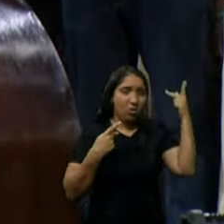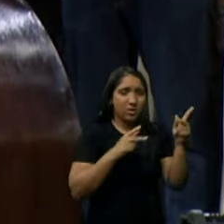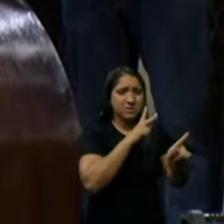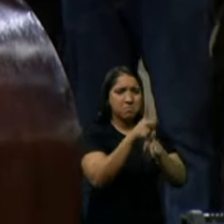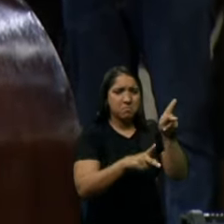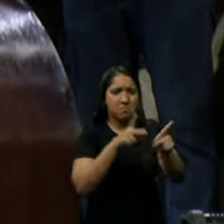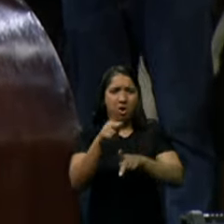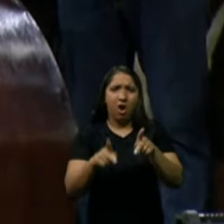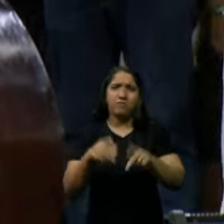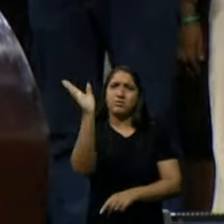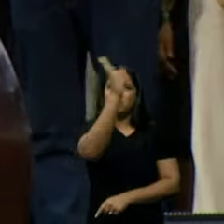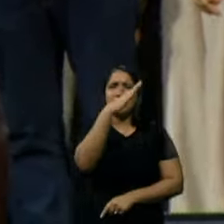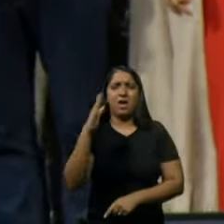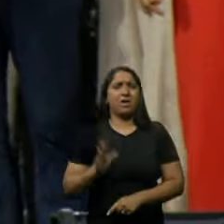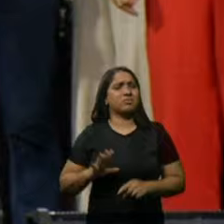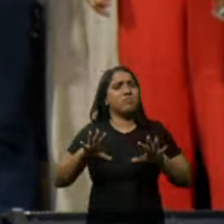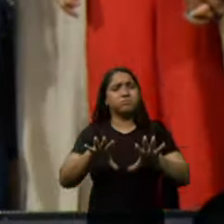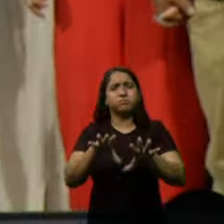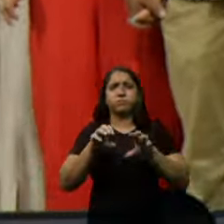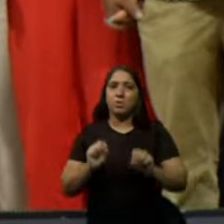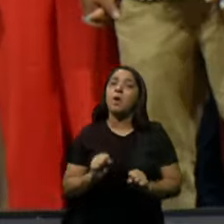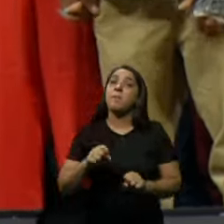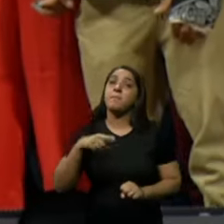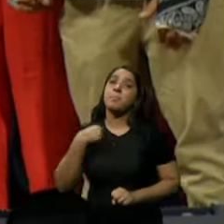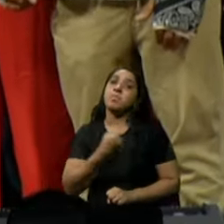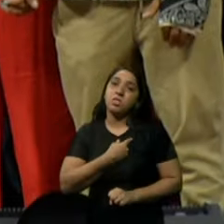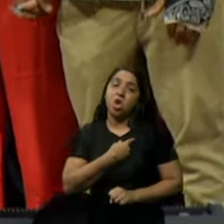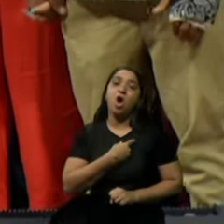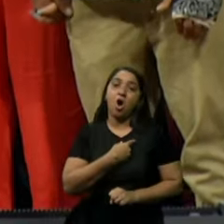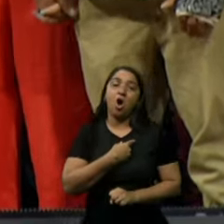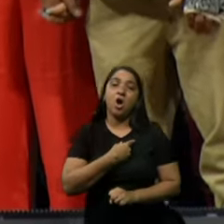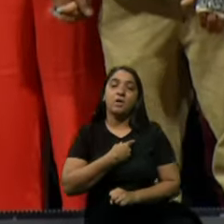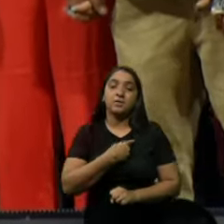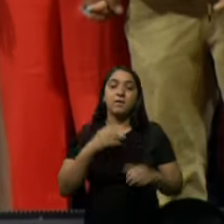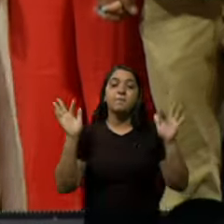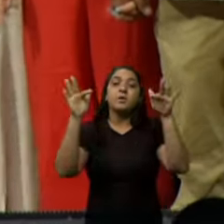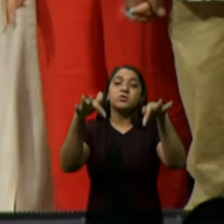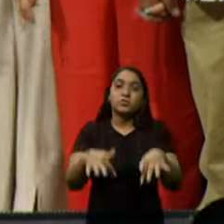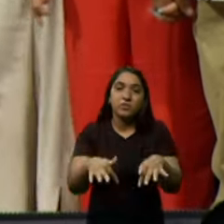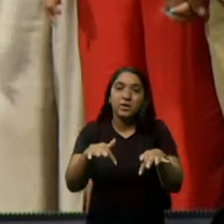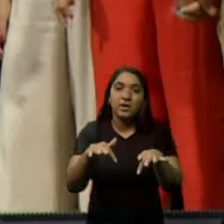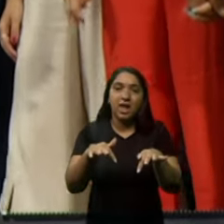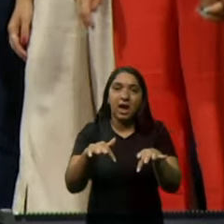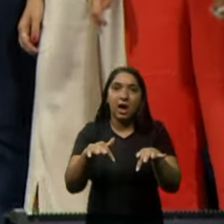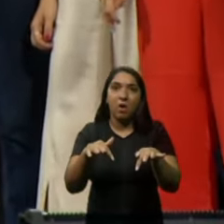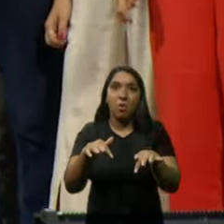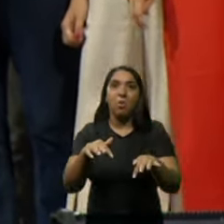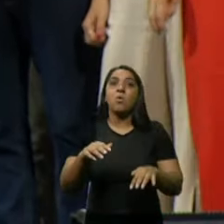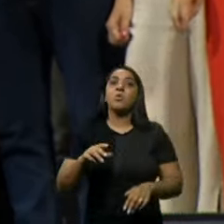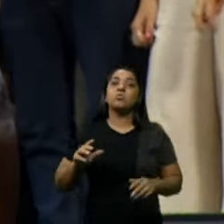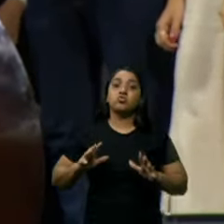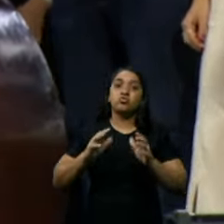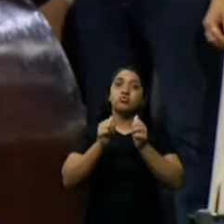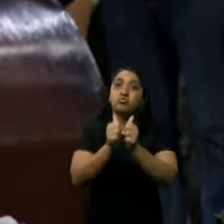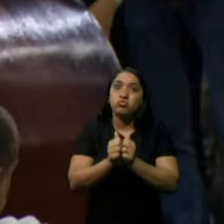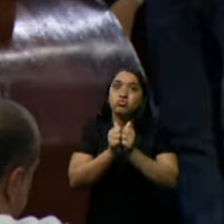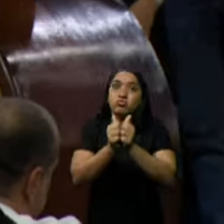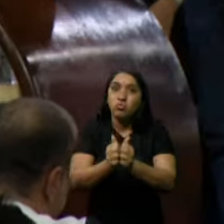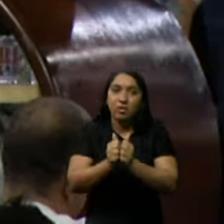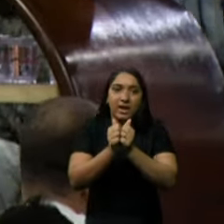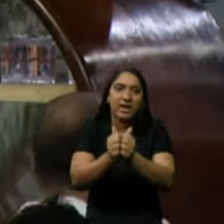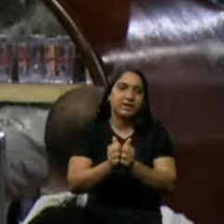Nações e a gente vai fazer é o que a gente já fez um ano aqui a gente vai encerrar orando o Pai Nosso em diversas